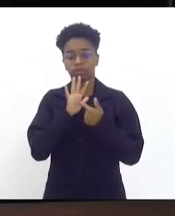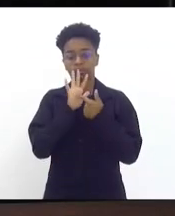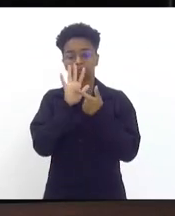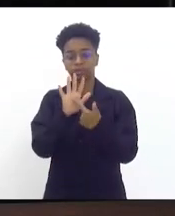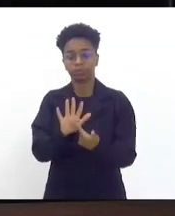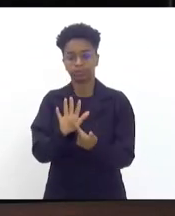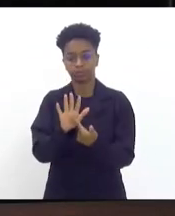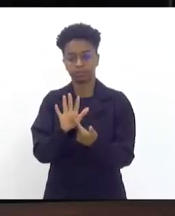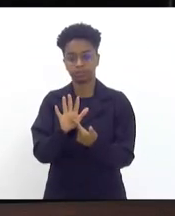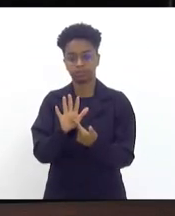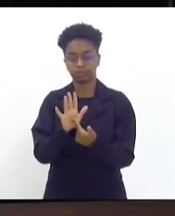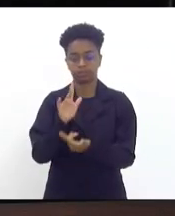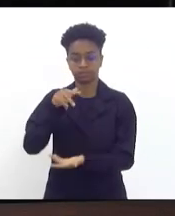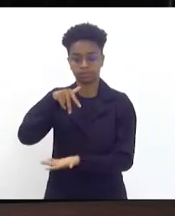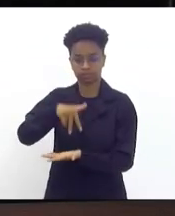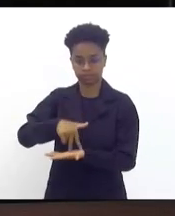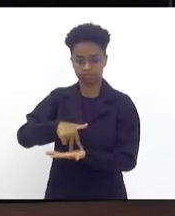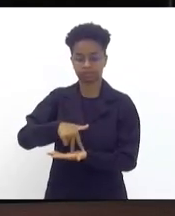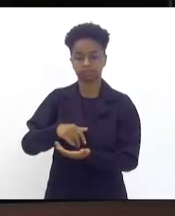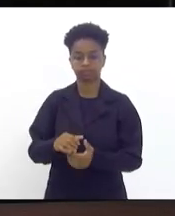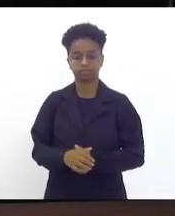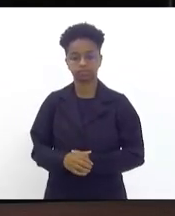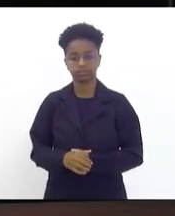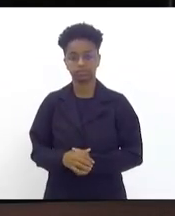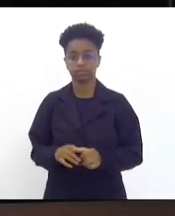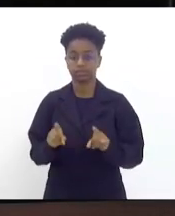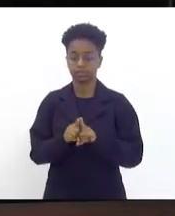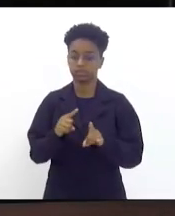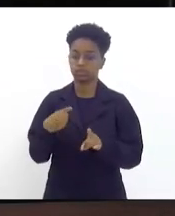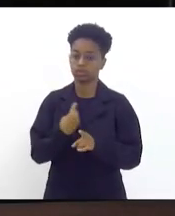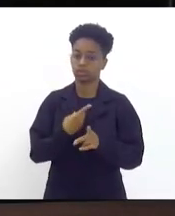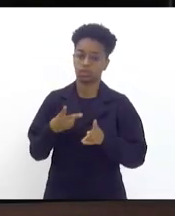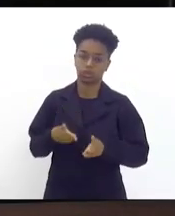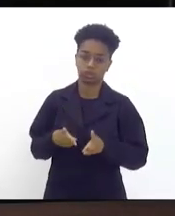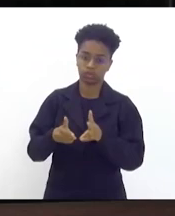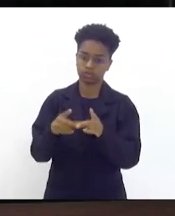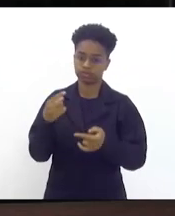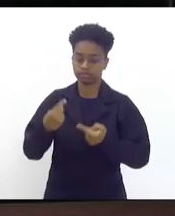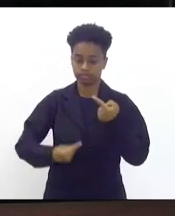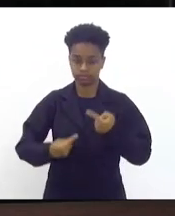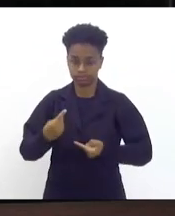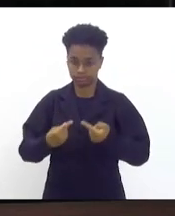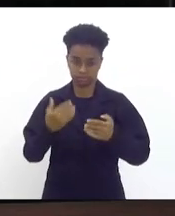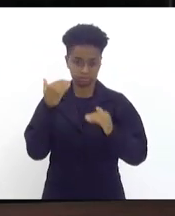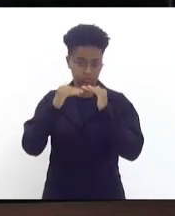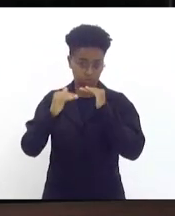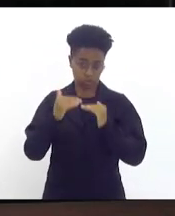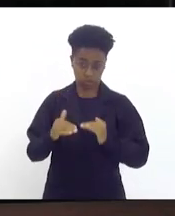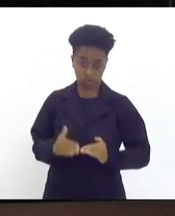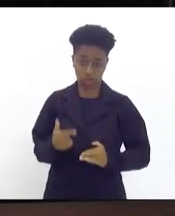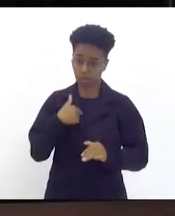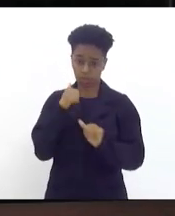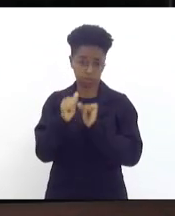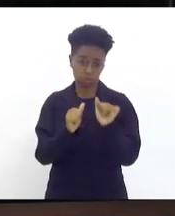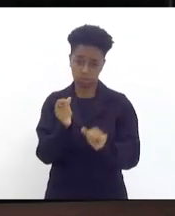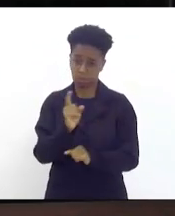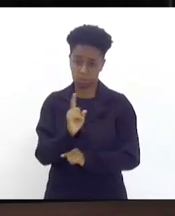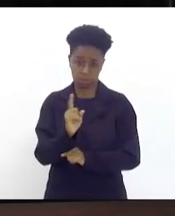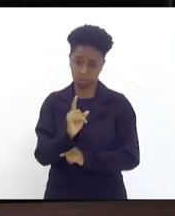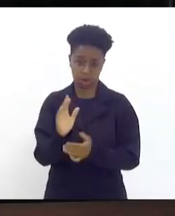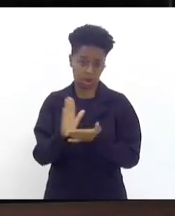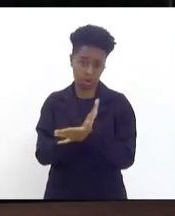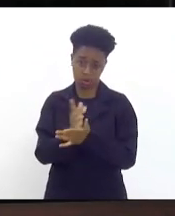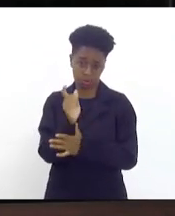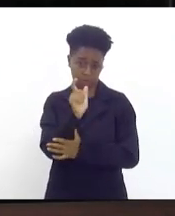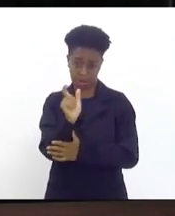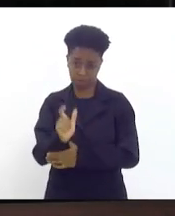a nossa posição né Vamos seguir tendo debate divergente não mudarei alguns adjetivos